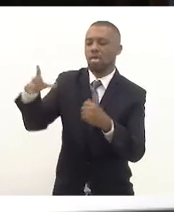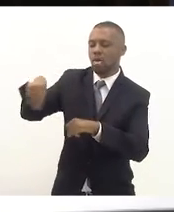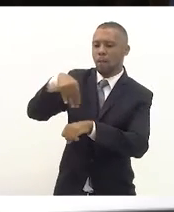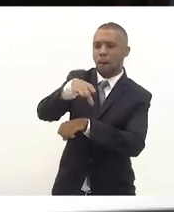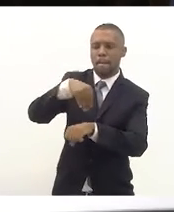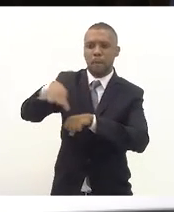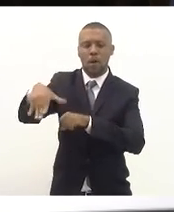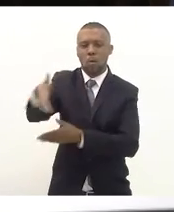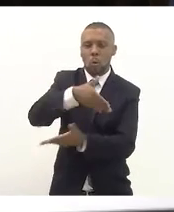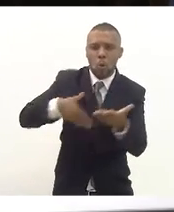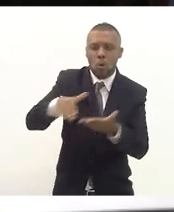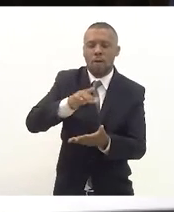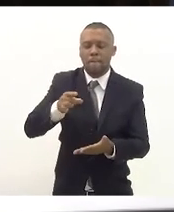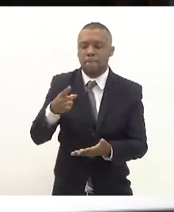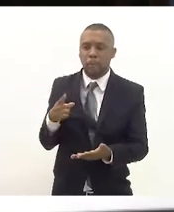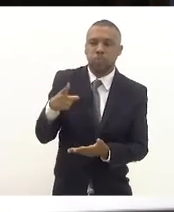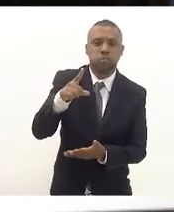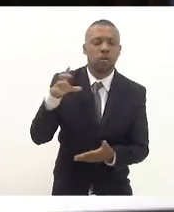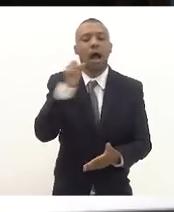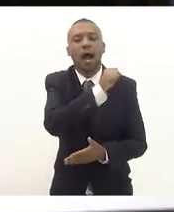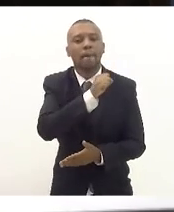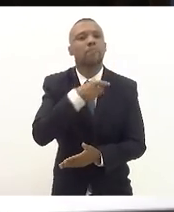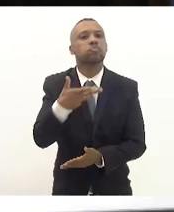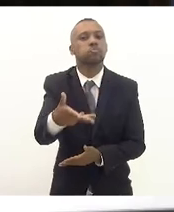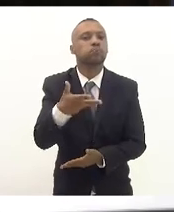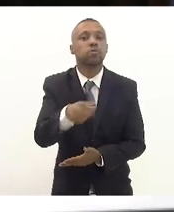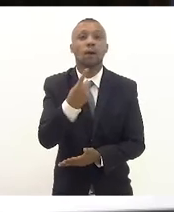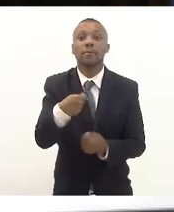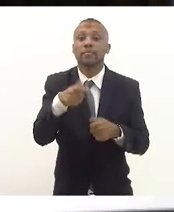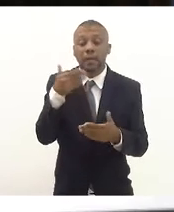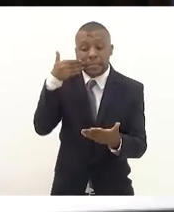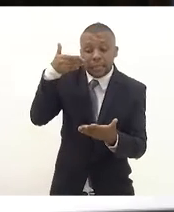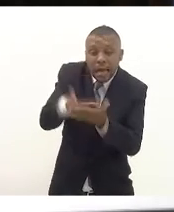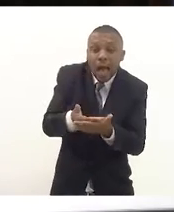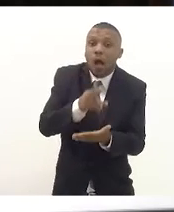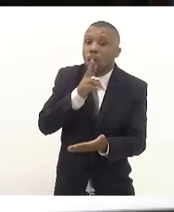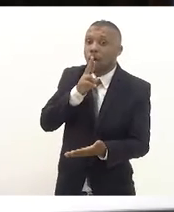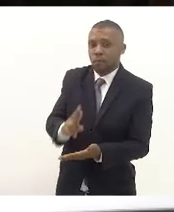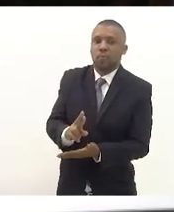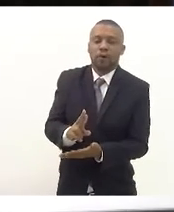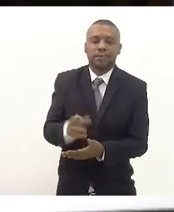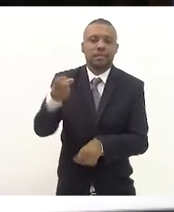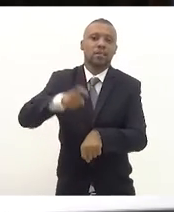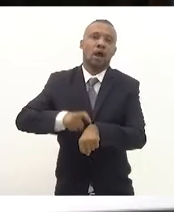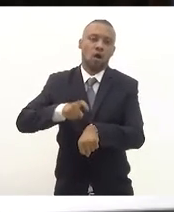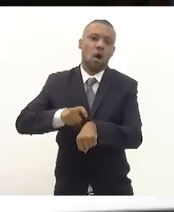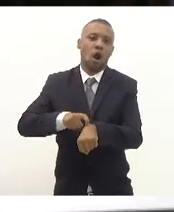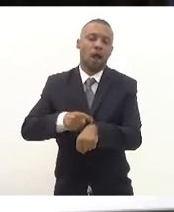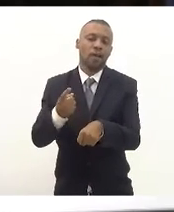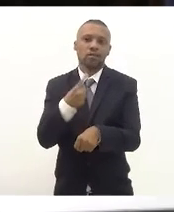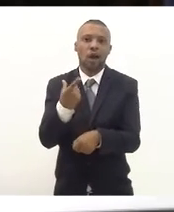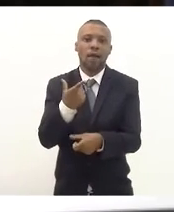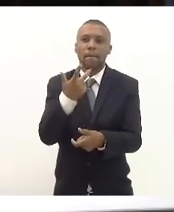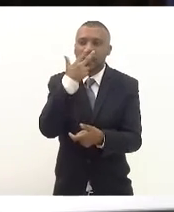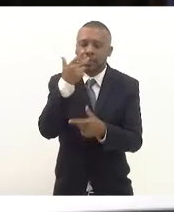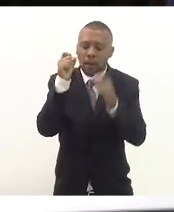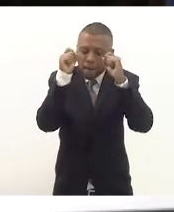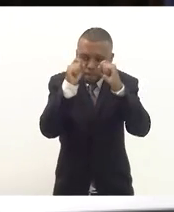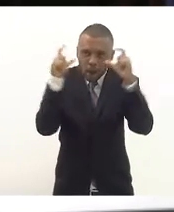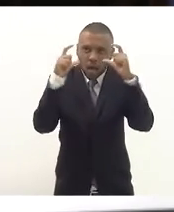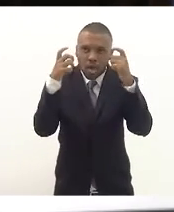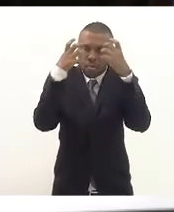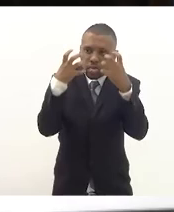é meteórica e a gente tem que dar a resposta tudo imediatamente então a gente já viram zumbi